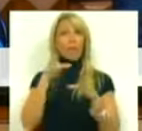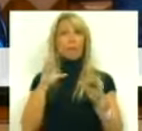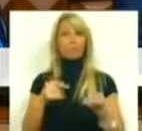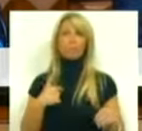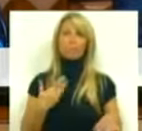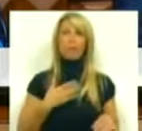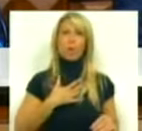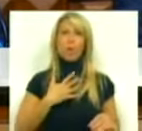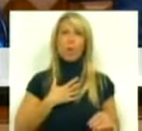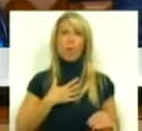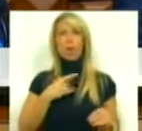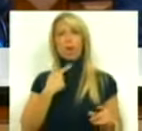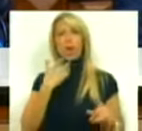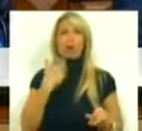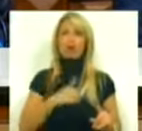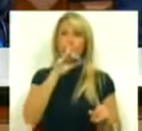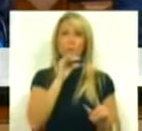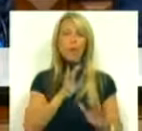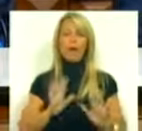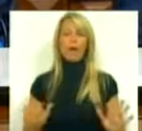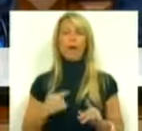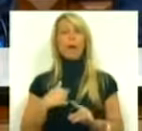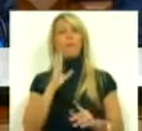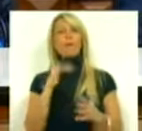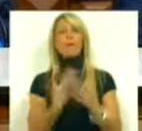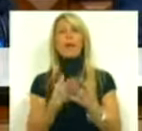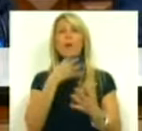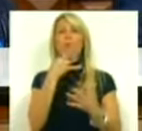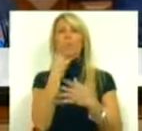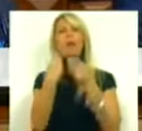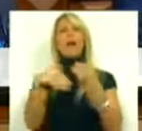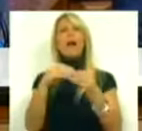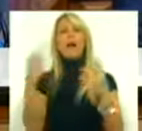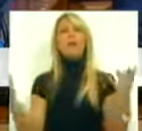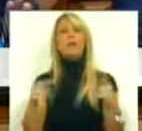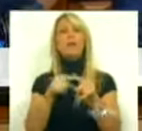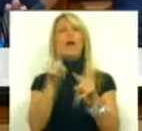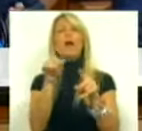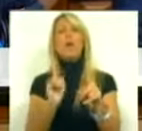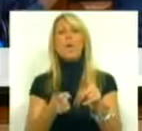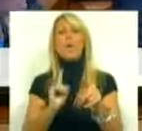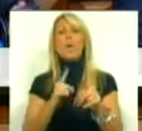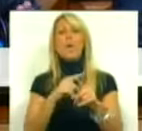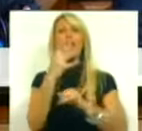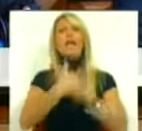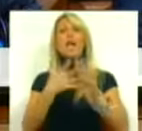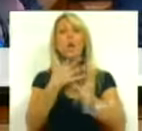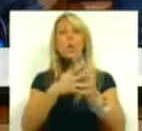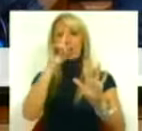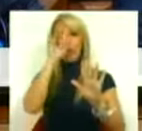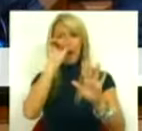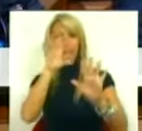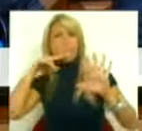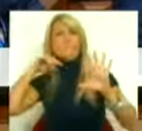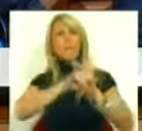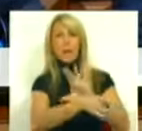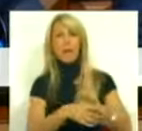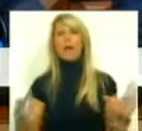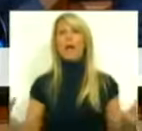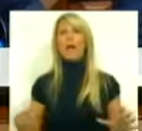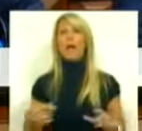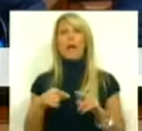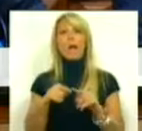e pedir-lhe uma explicação adicional em relação àquilo que é a indústria mineira. O objetivo deste Governo neste domínio. Era importante